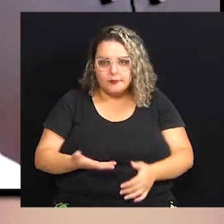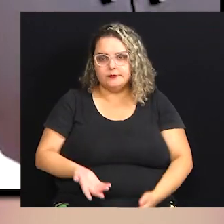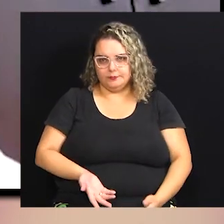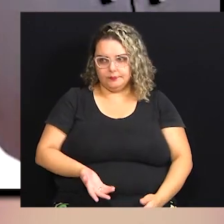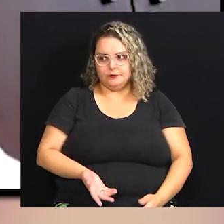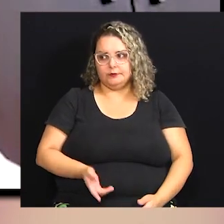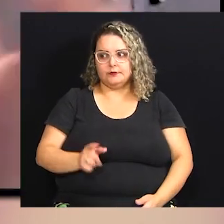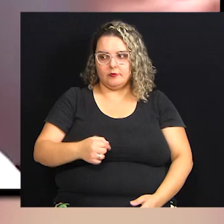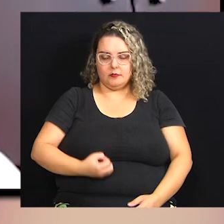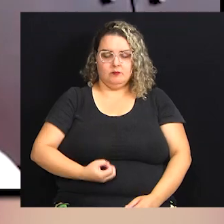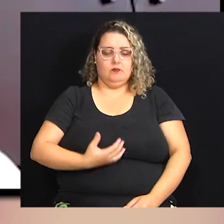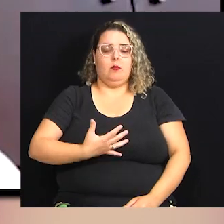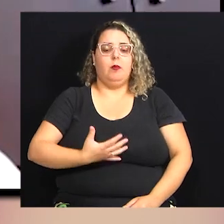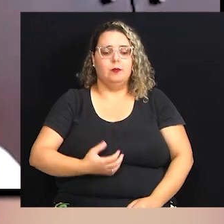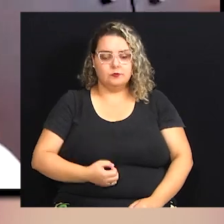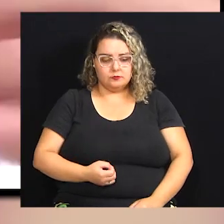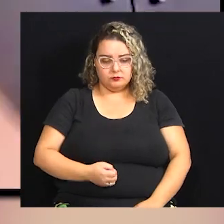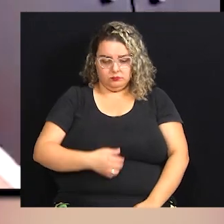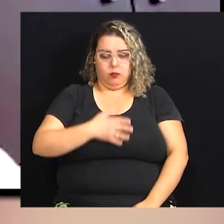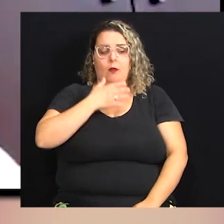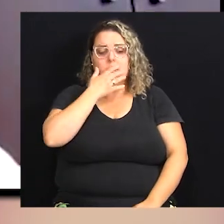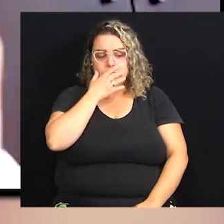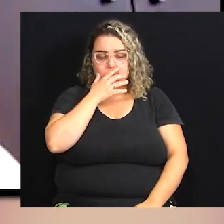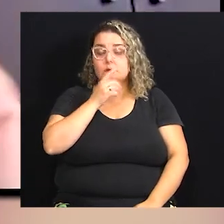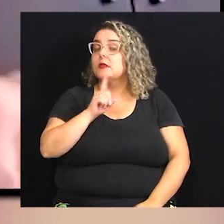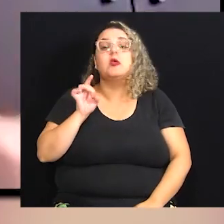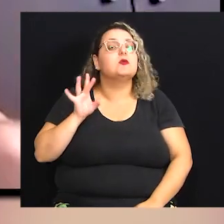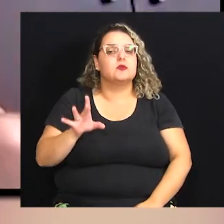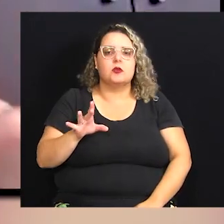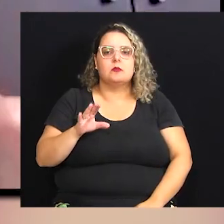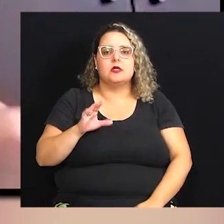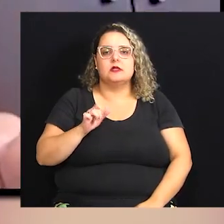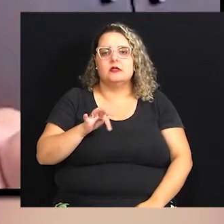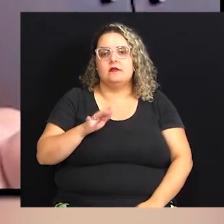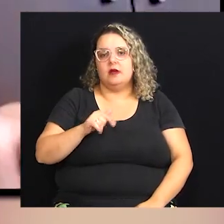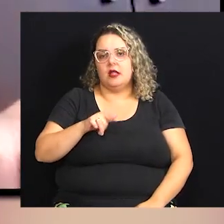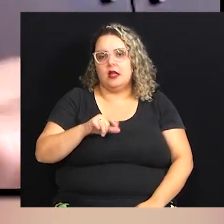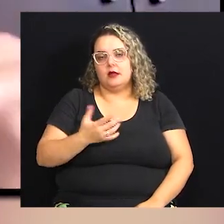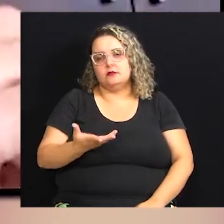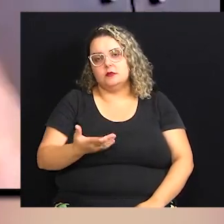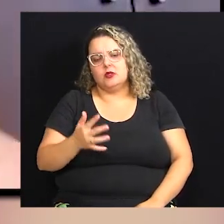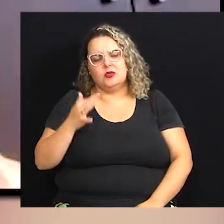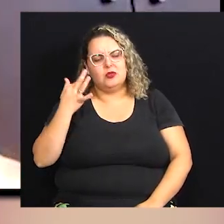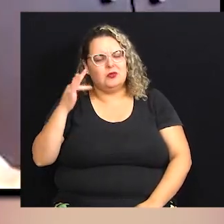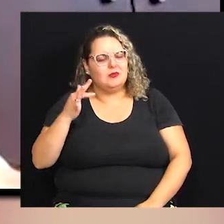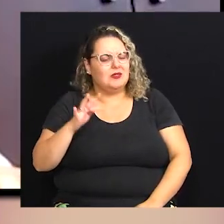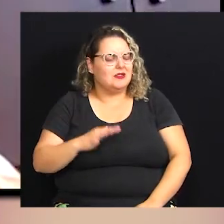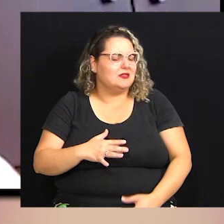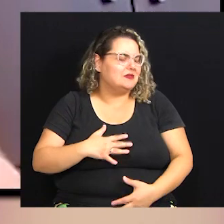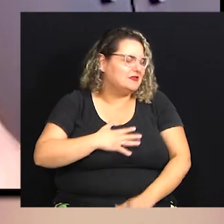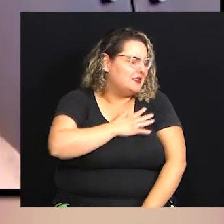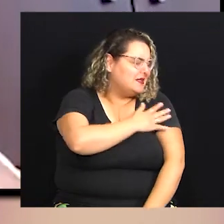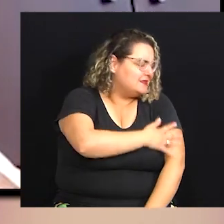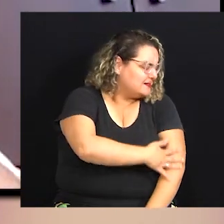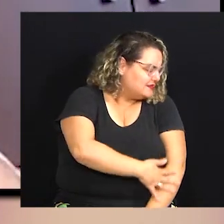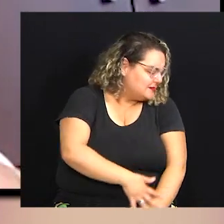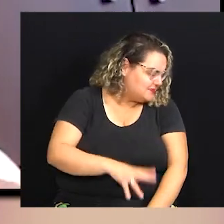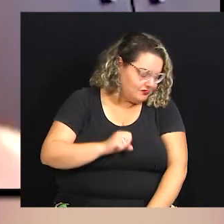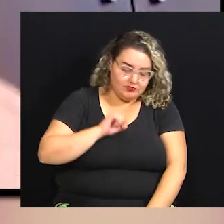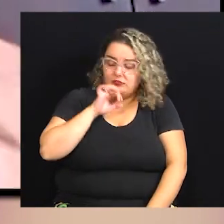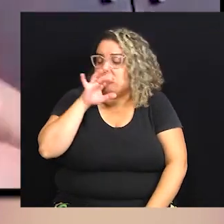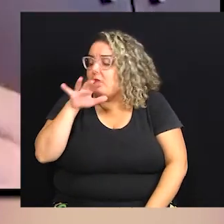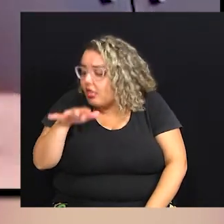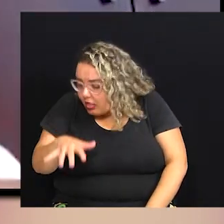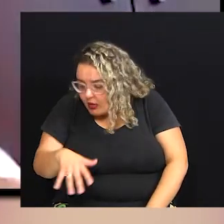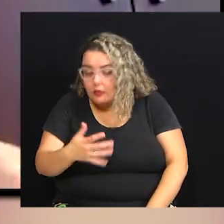mais vê é a ânsia de vômito, mas não só para casos de cefaleia. Ah, eu tô com uma dor muito forte no meu braço, muito forte,